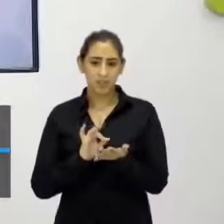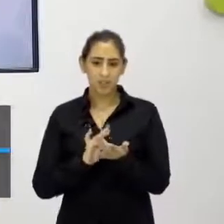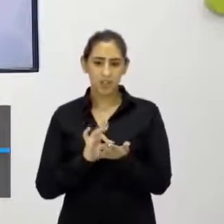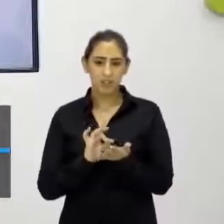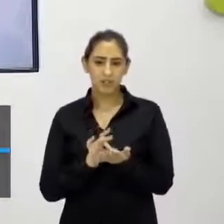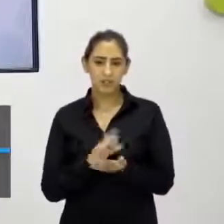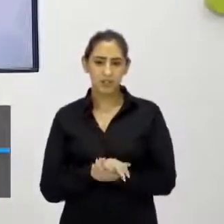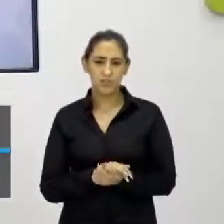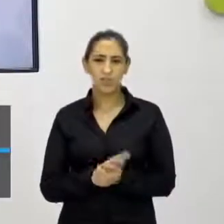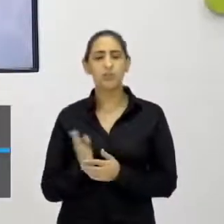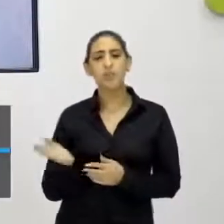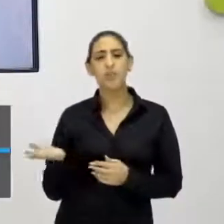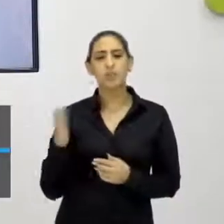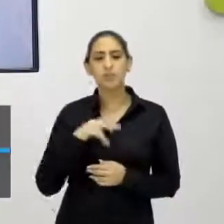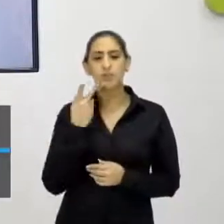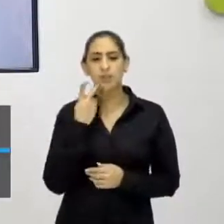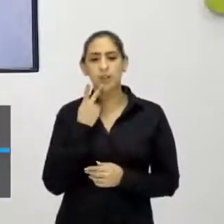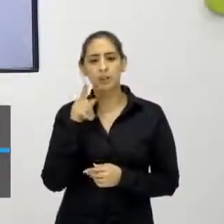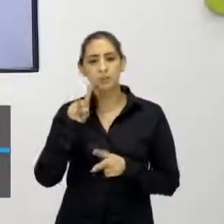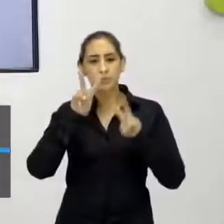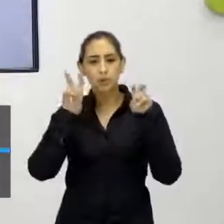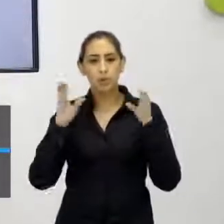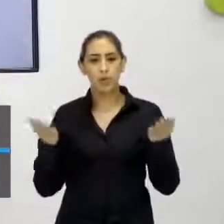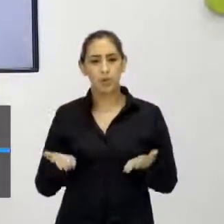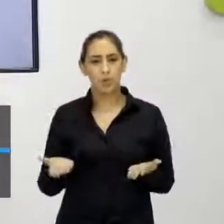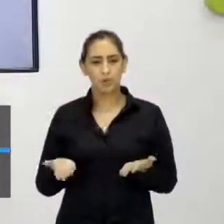novos questionamentos. Então vamos falar sobre isso hoje, tá